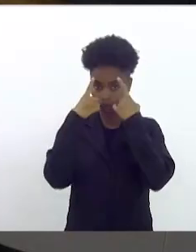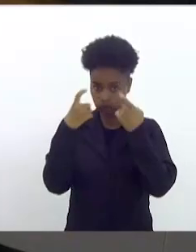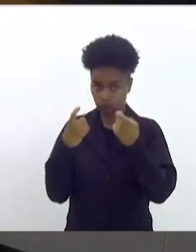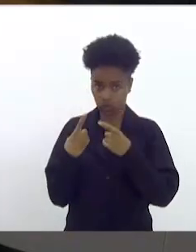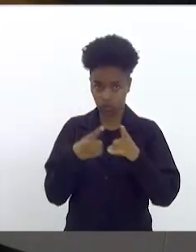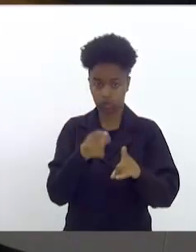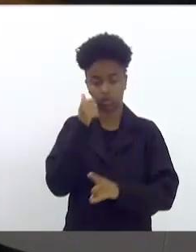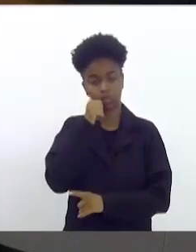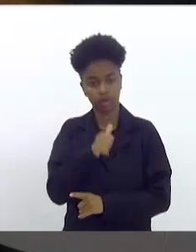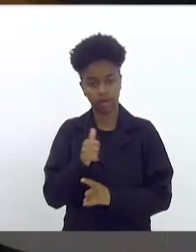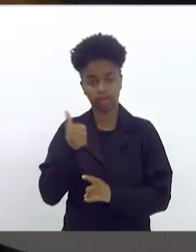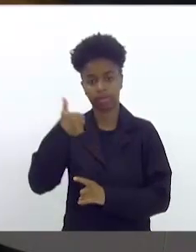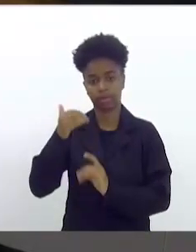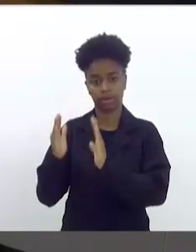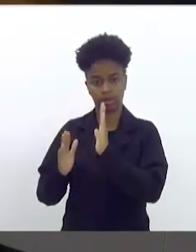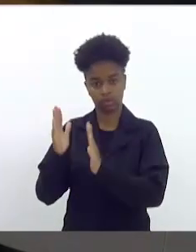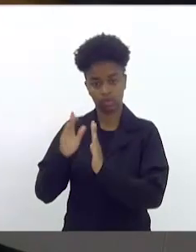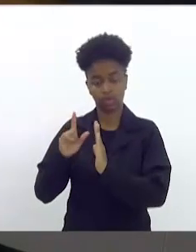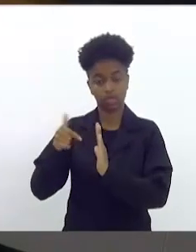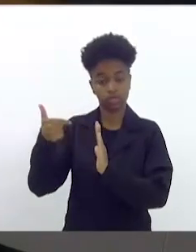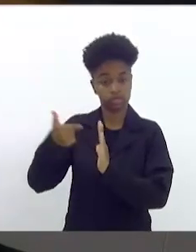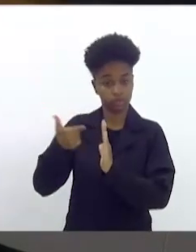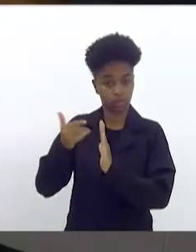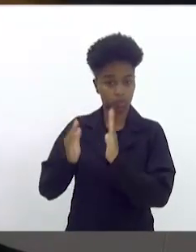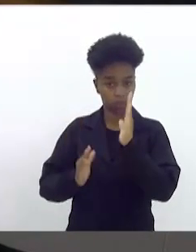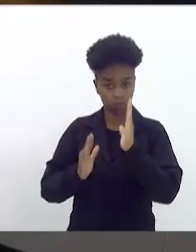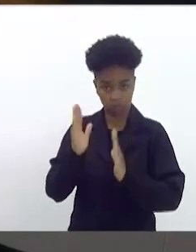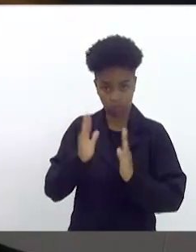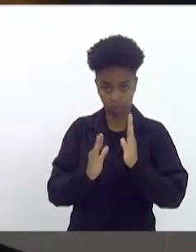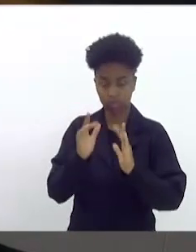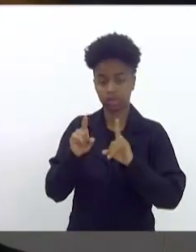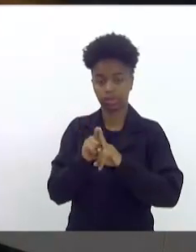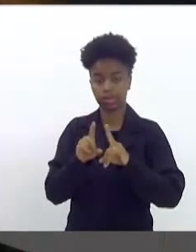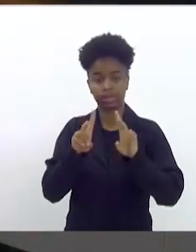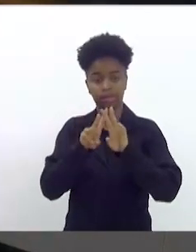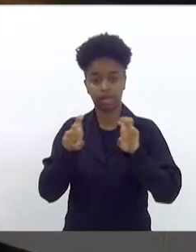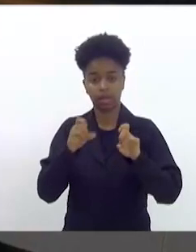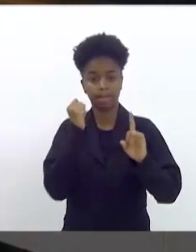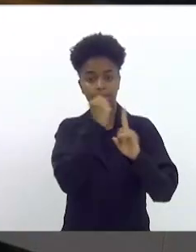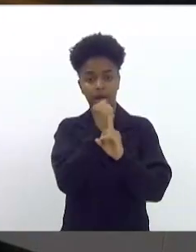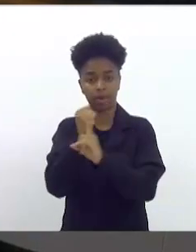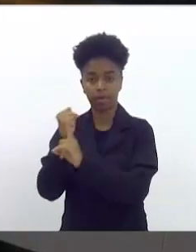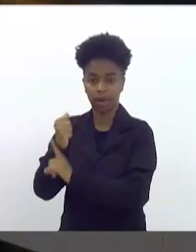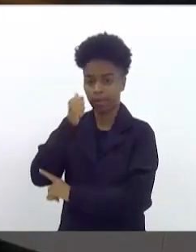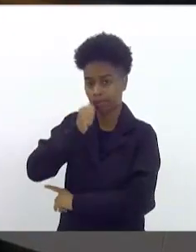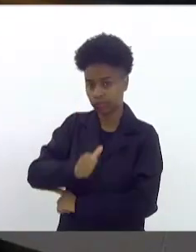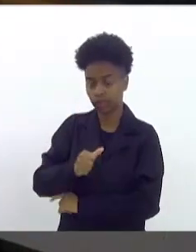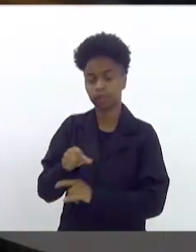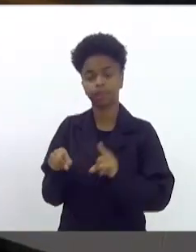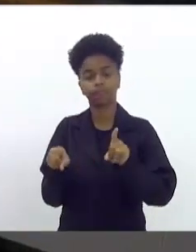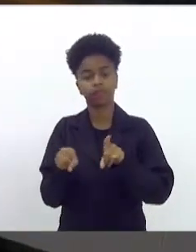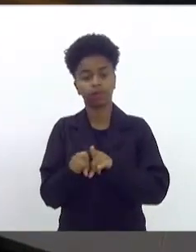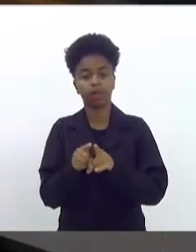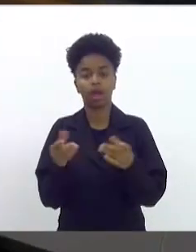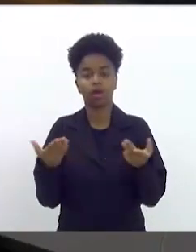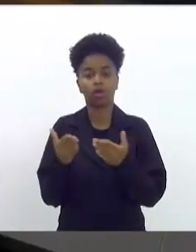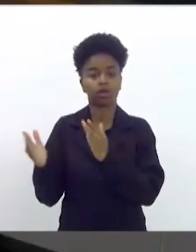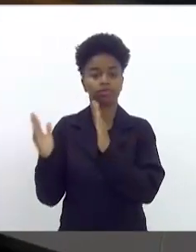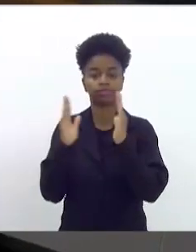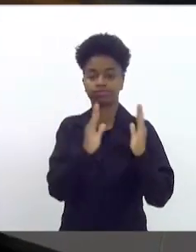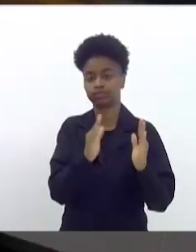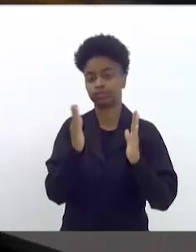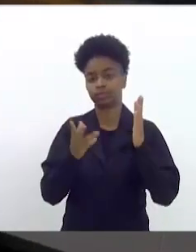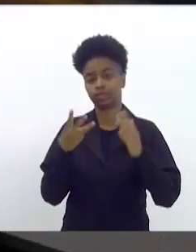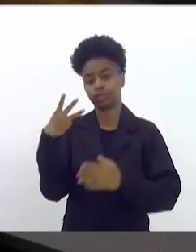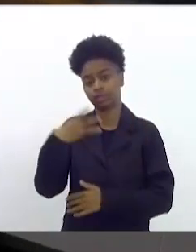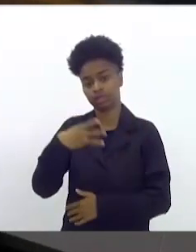mandato, no segundo mandato, no nosso segundo mandato, do feminicídio, e agora no nosso terceiro mandato, né, e